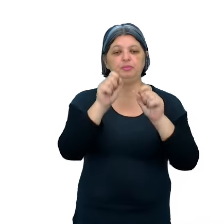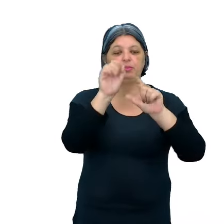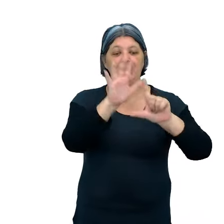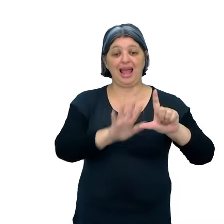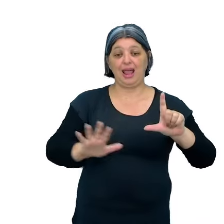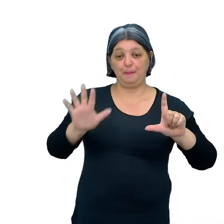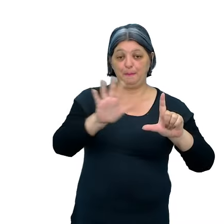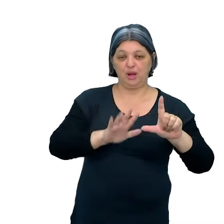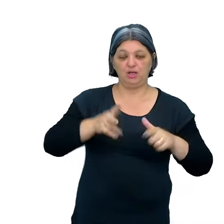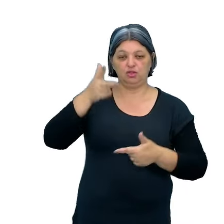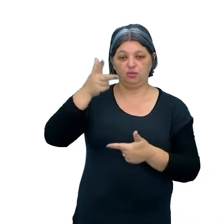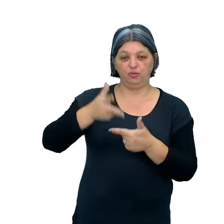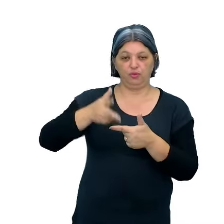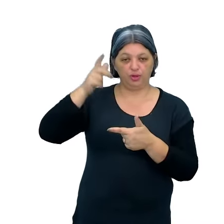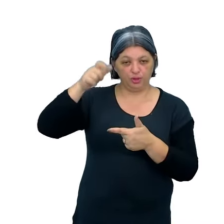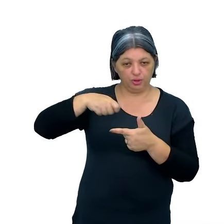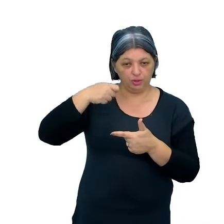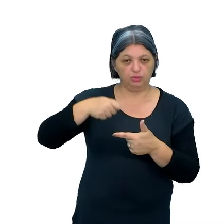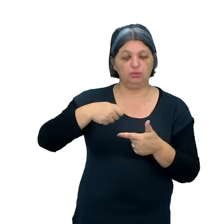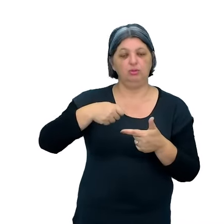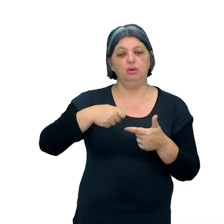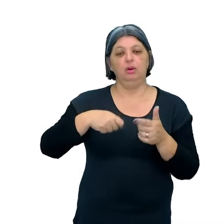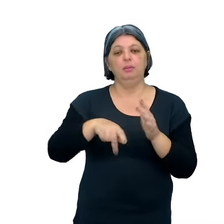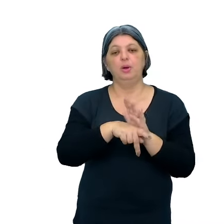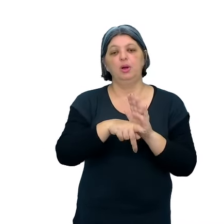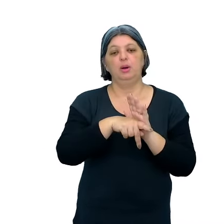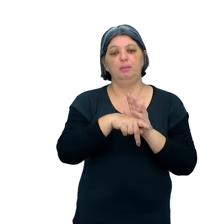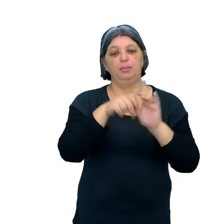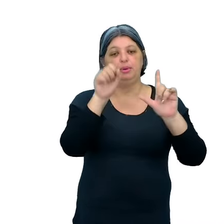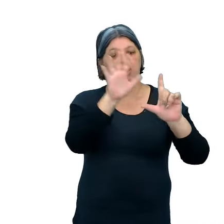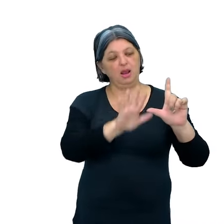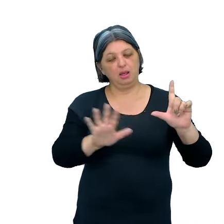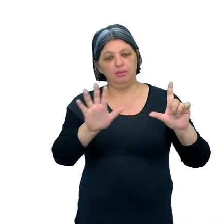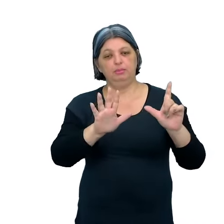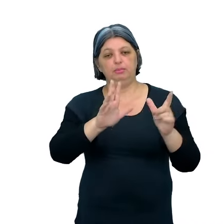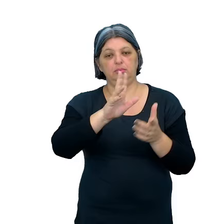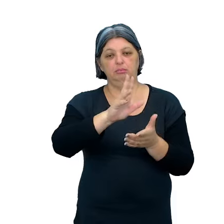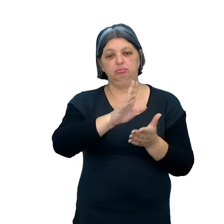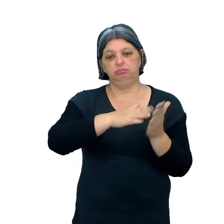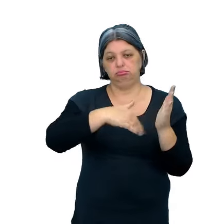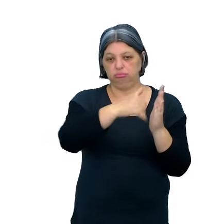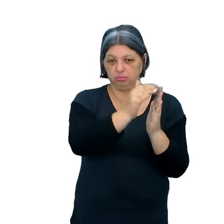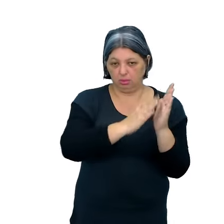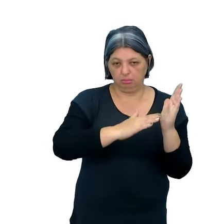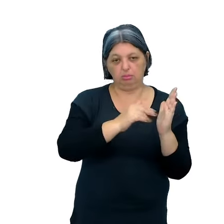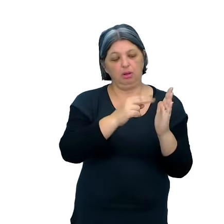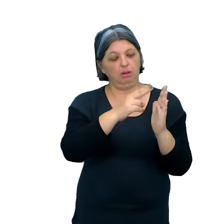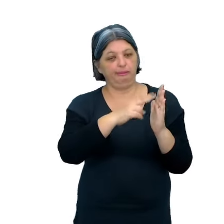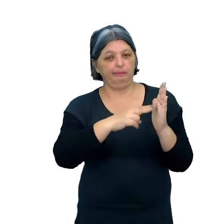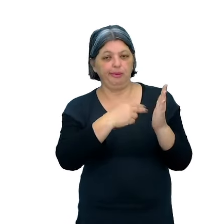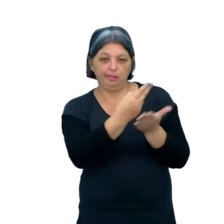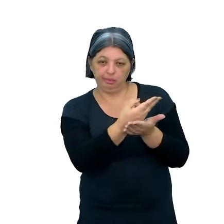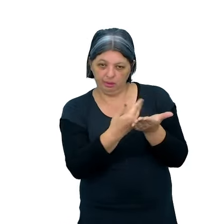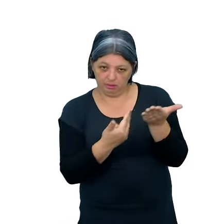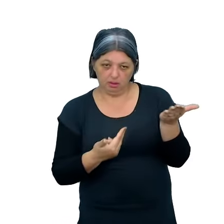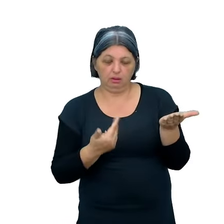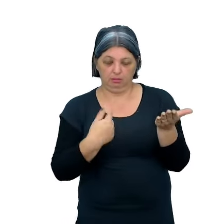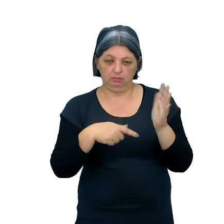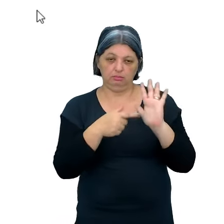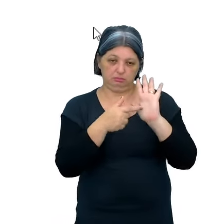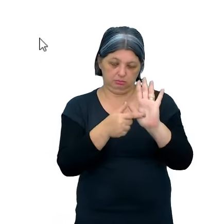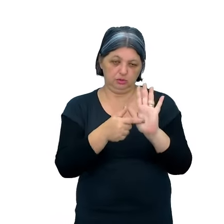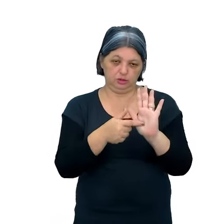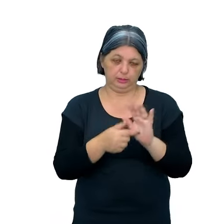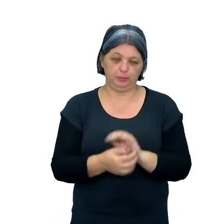o vídeo, algumas ilustrações que muitas vezes o entrevistador leva, né, para ser apresentado ao seu público-alvo.